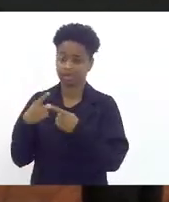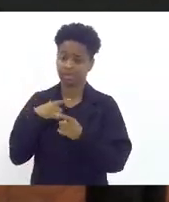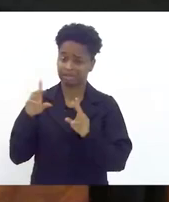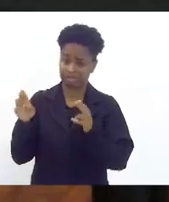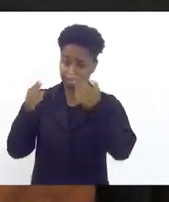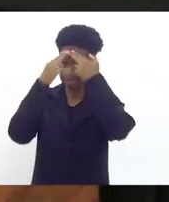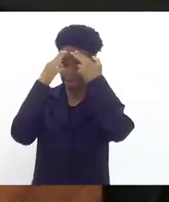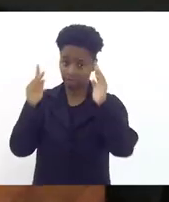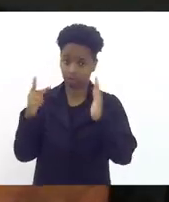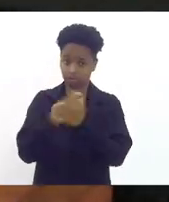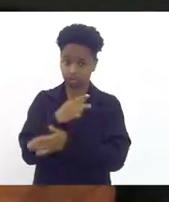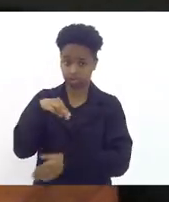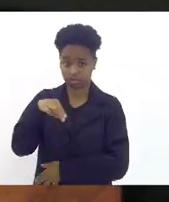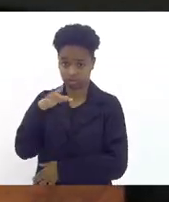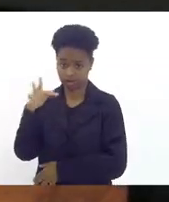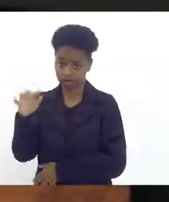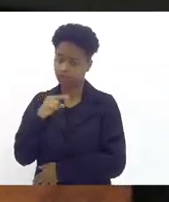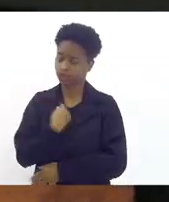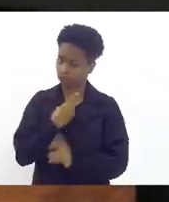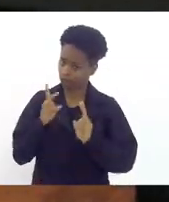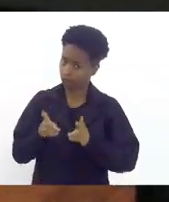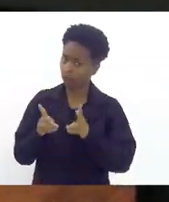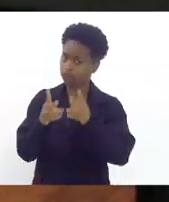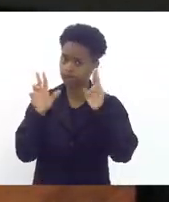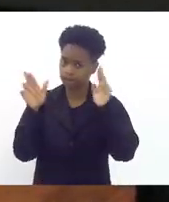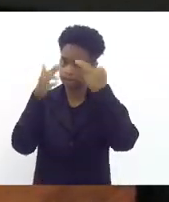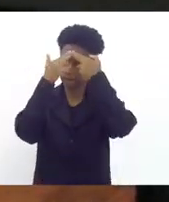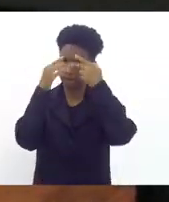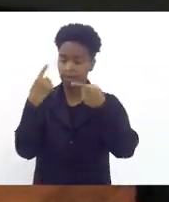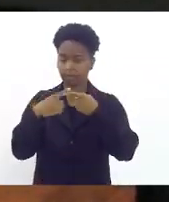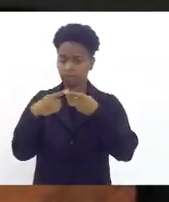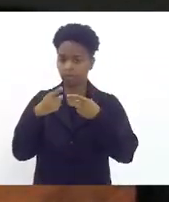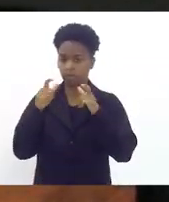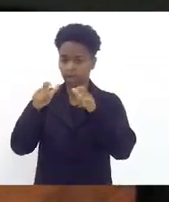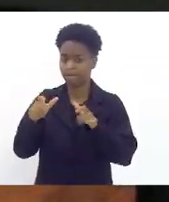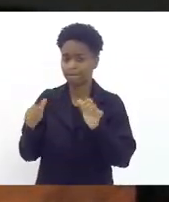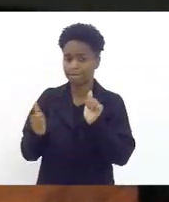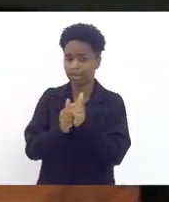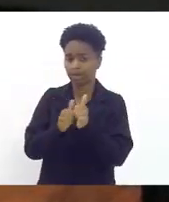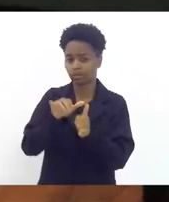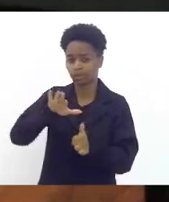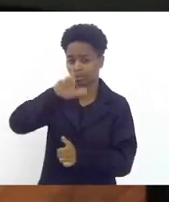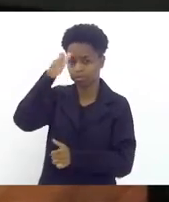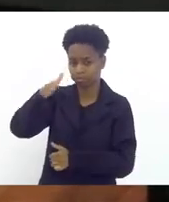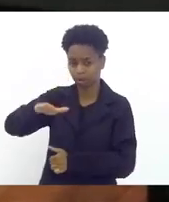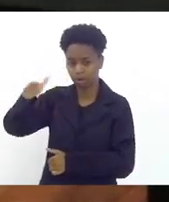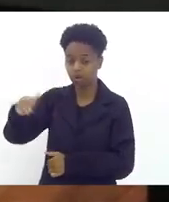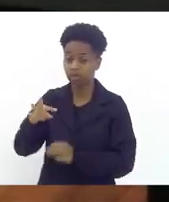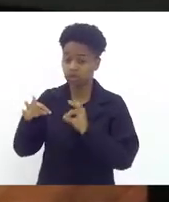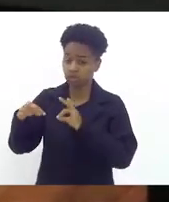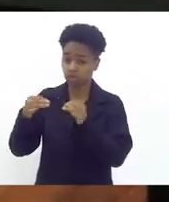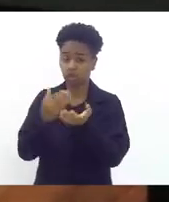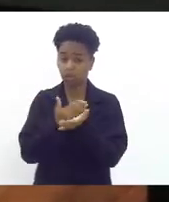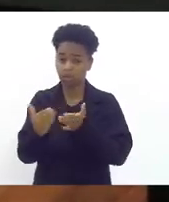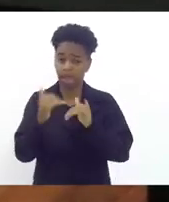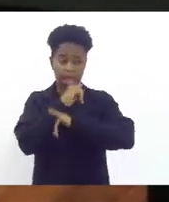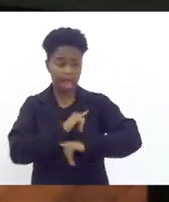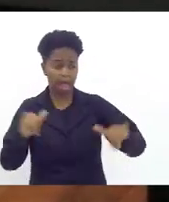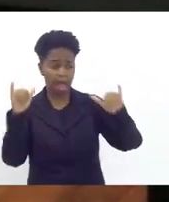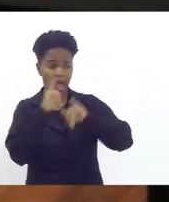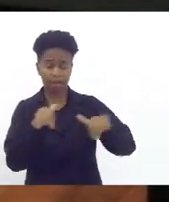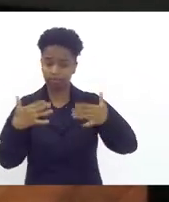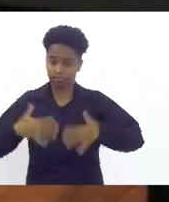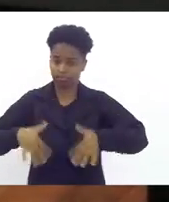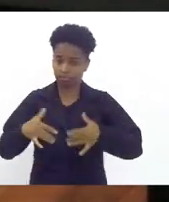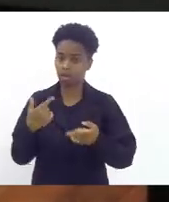Friburgo que continuamos com esse trauma nas regiões serranas até hoje quando chove todo mundo começa a rezar que foi